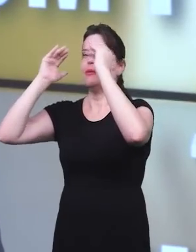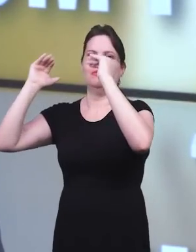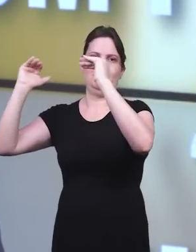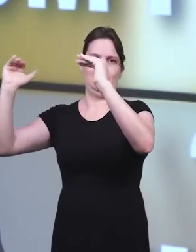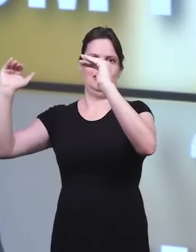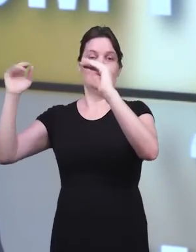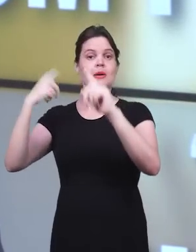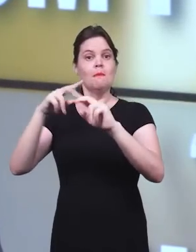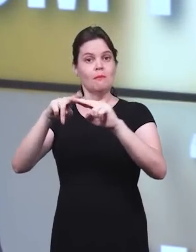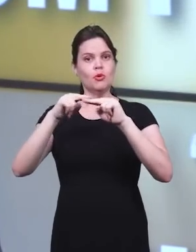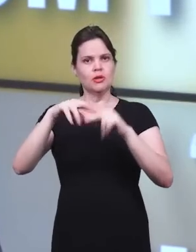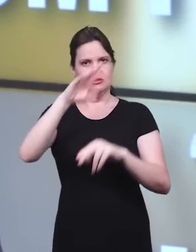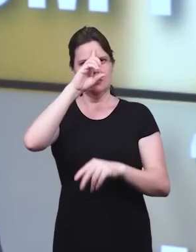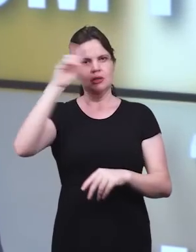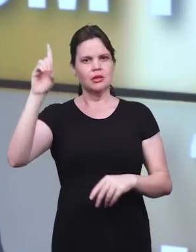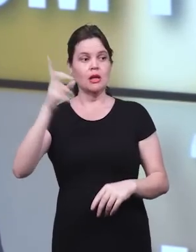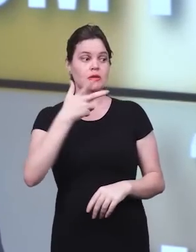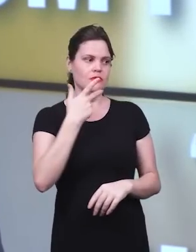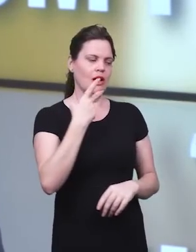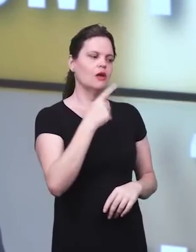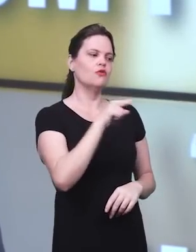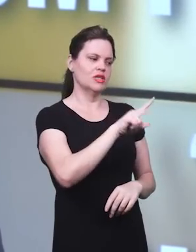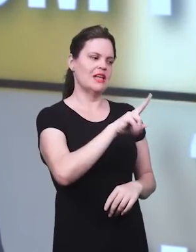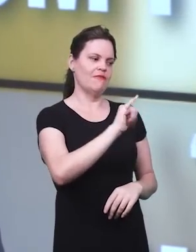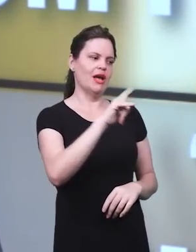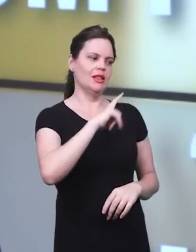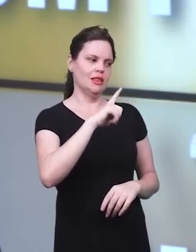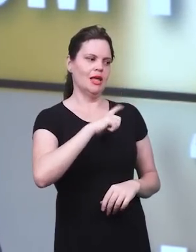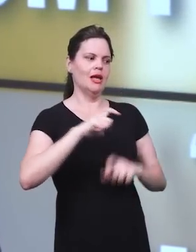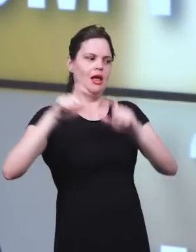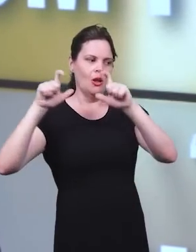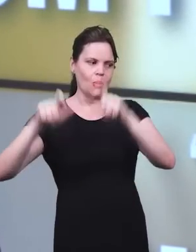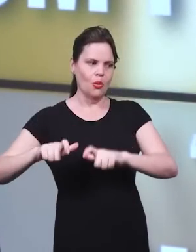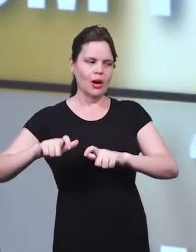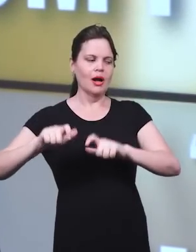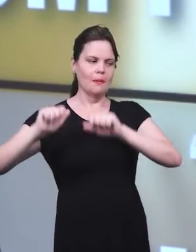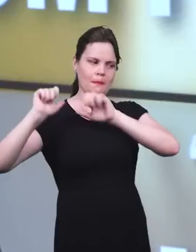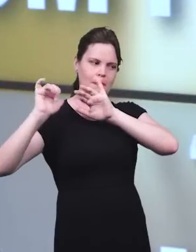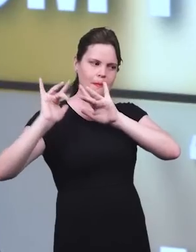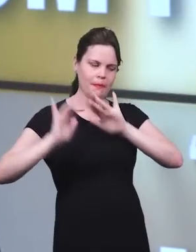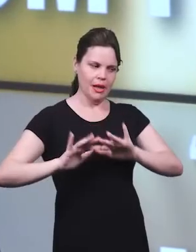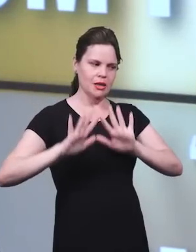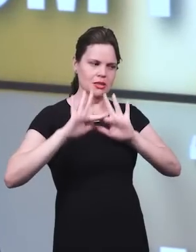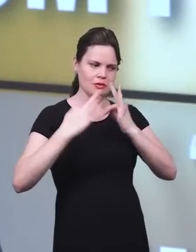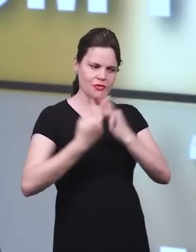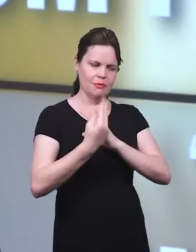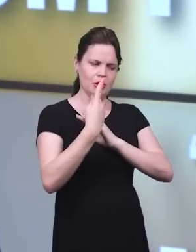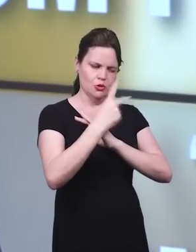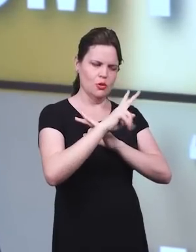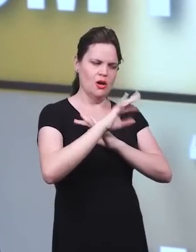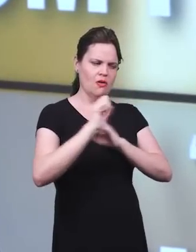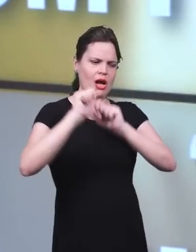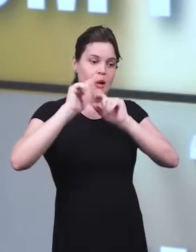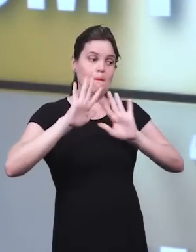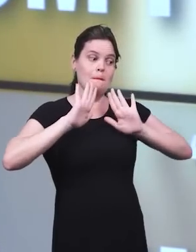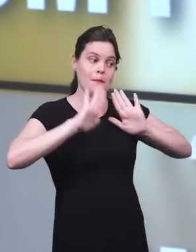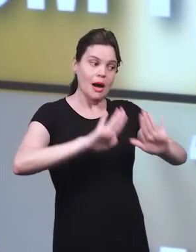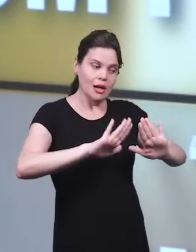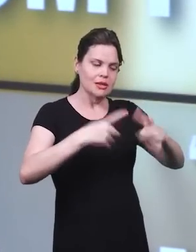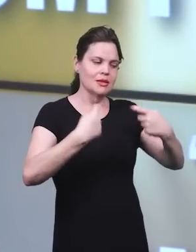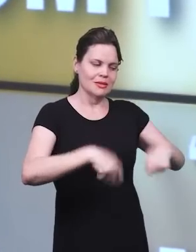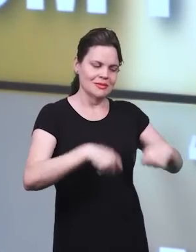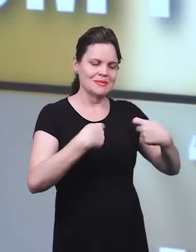Então, essa condicionante, né? As famílias da terra foram abençoadas, né? Jesus nasceu